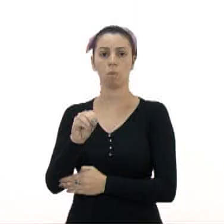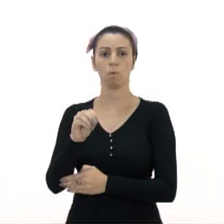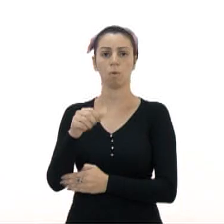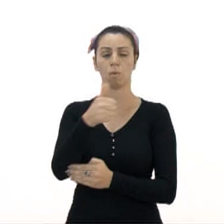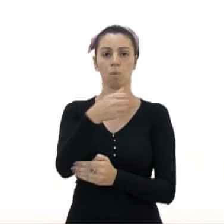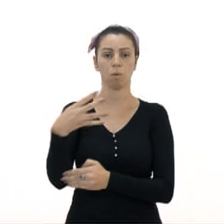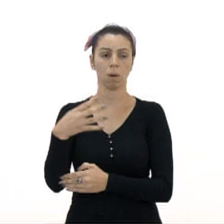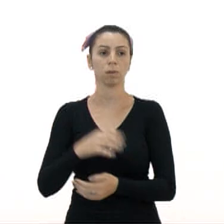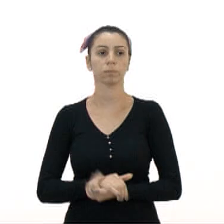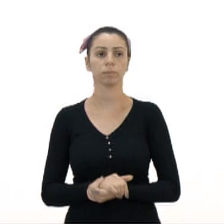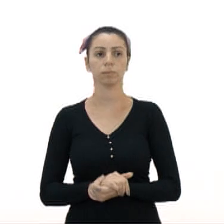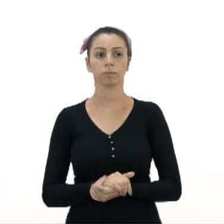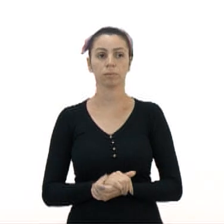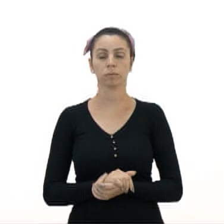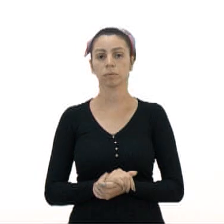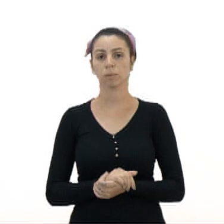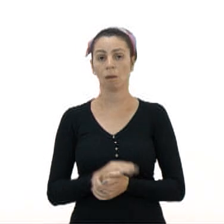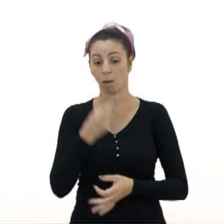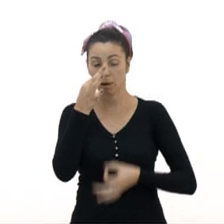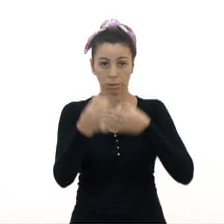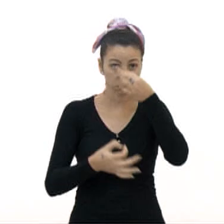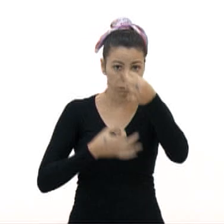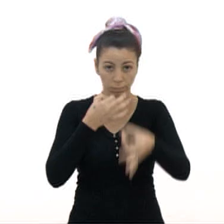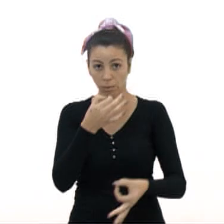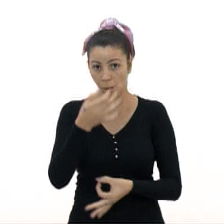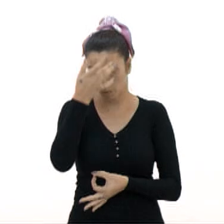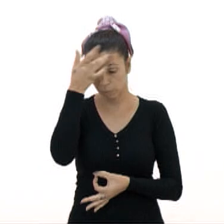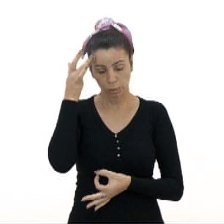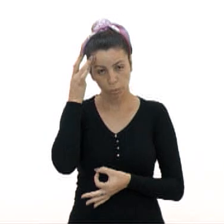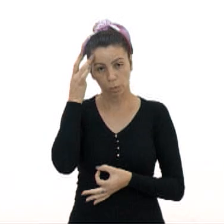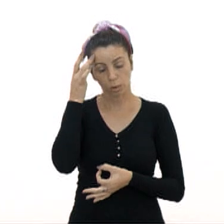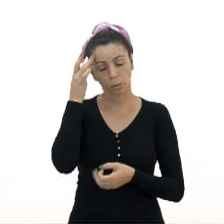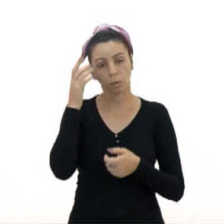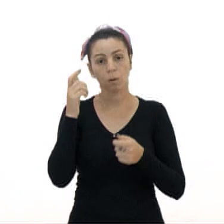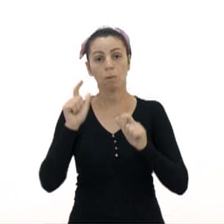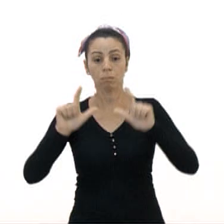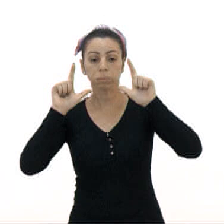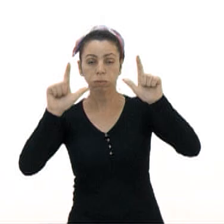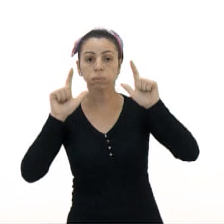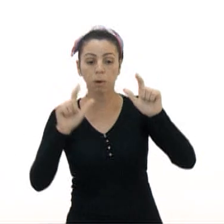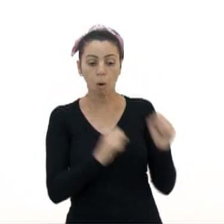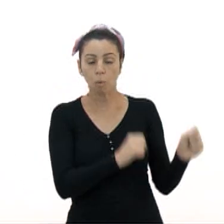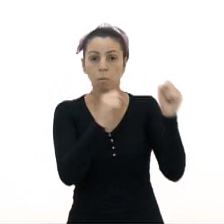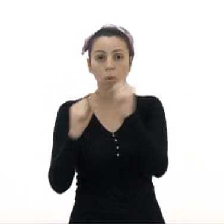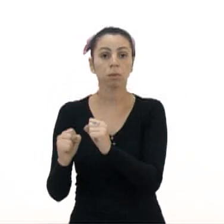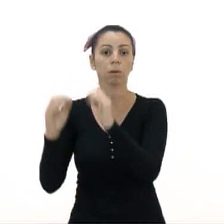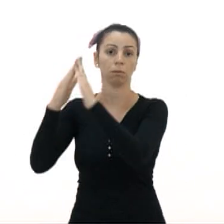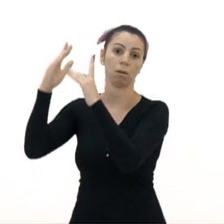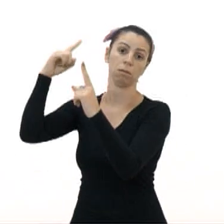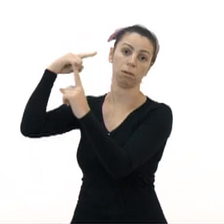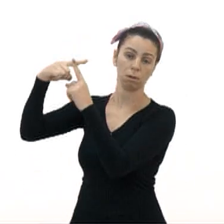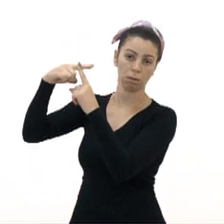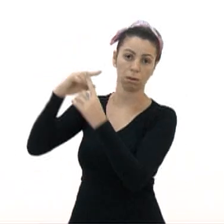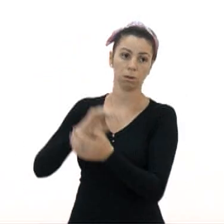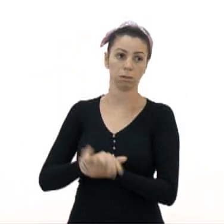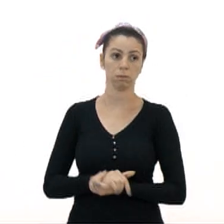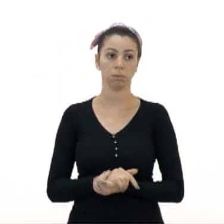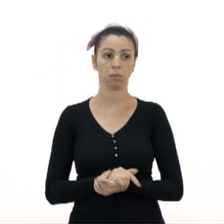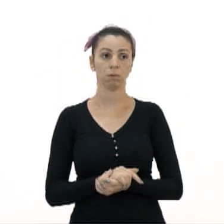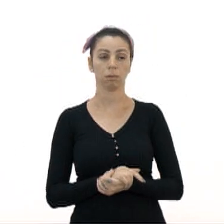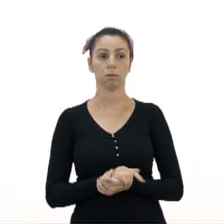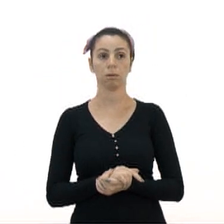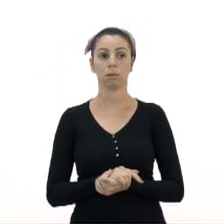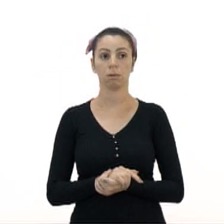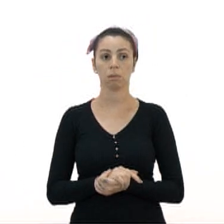Através das críticas protestantes, que eles reclamavam, como eu já falei, do abuso do poder da igreja, né?